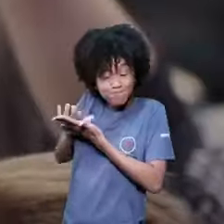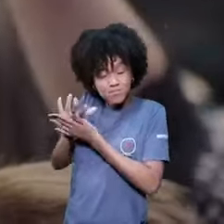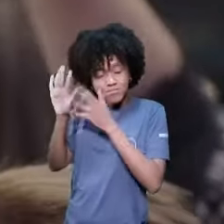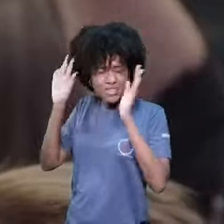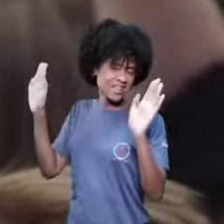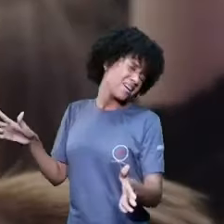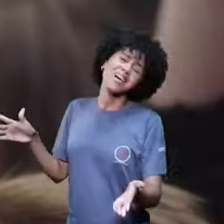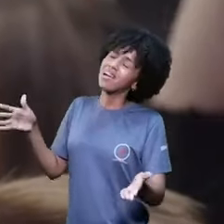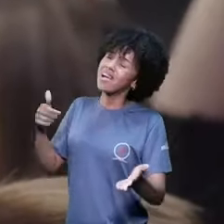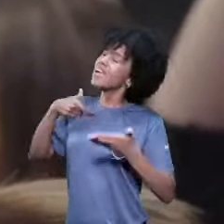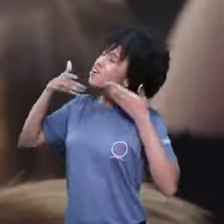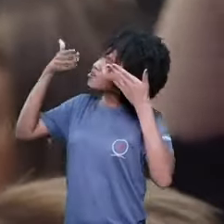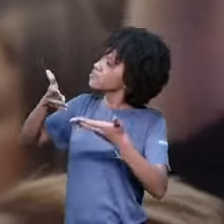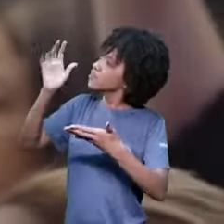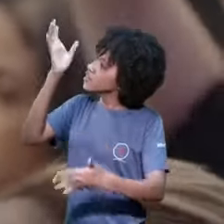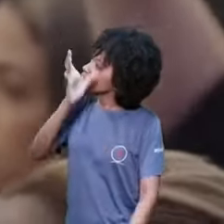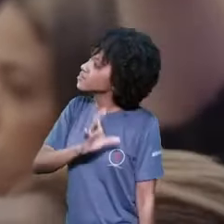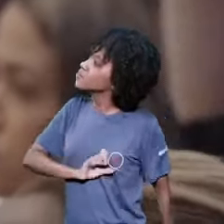vim